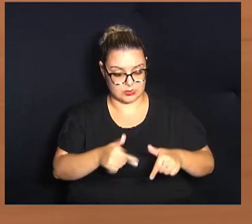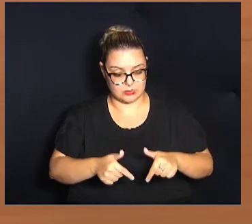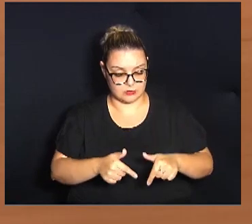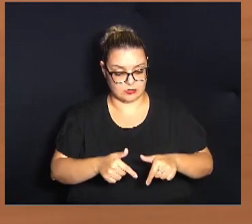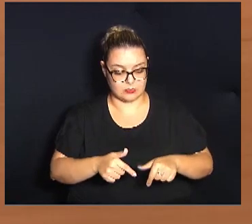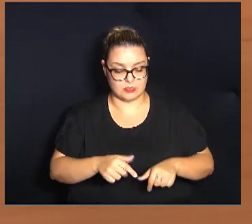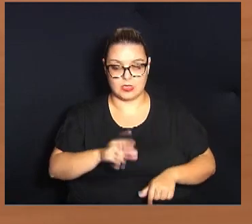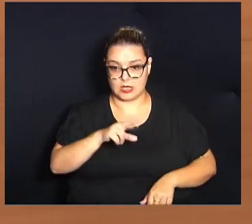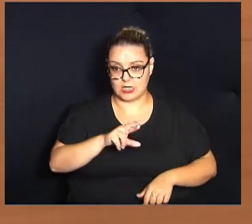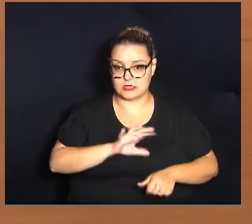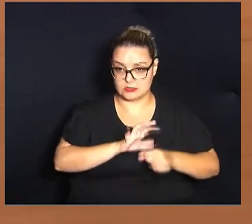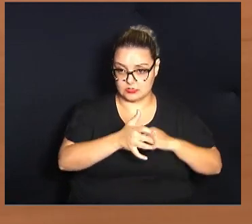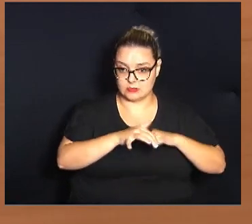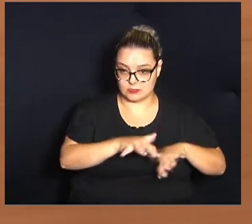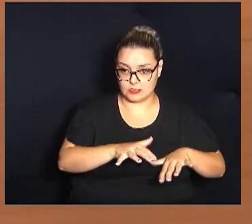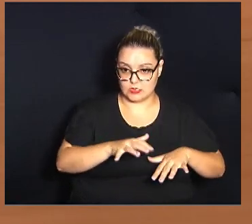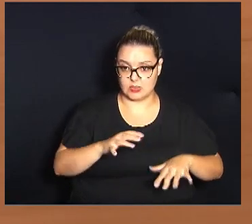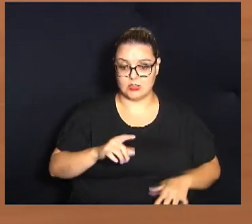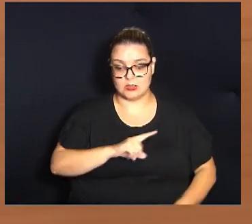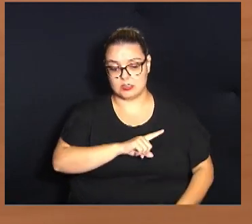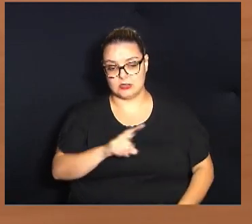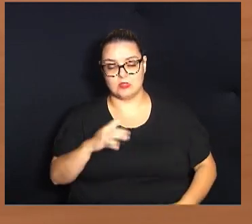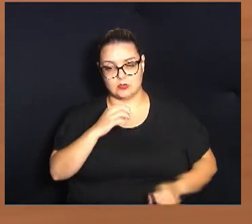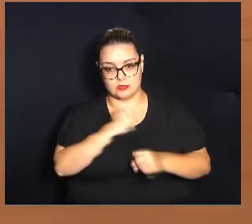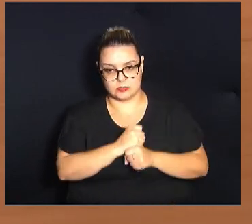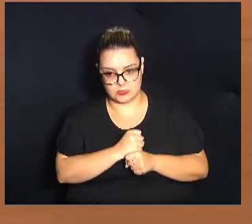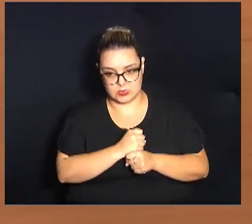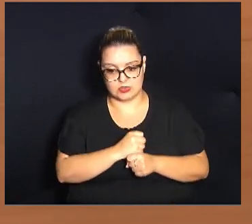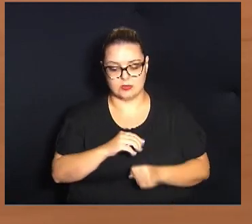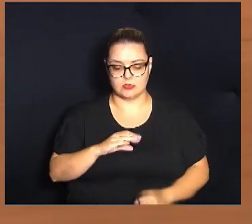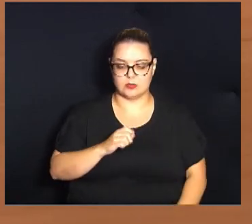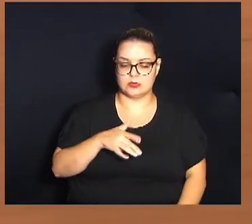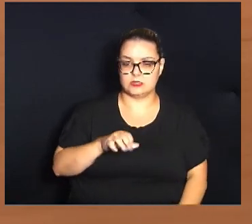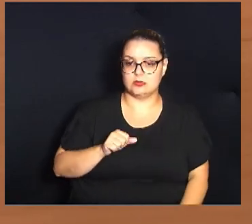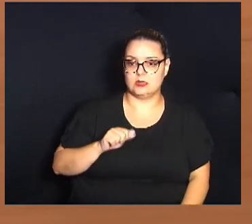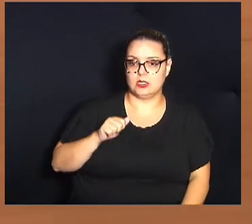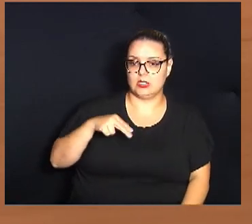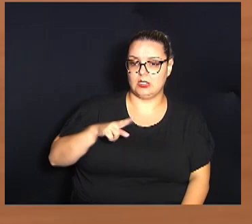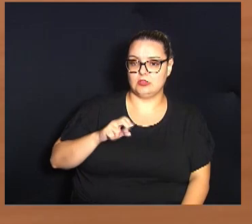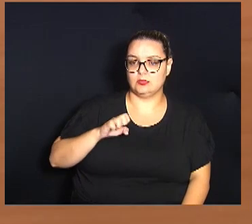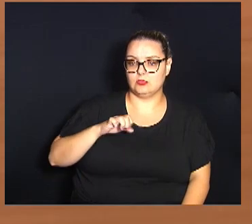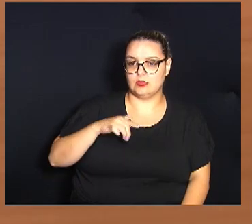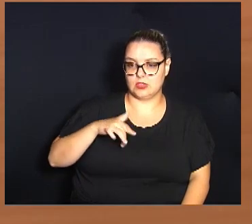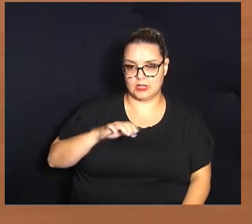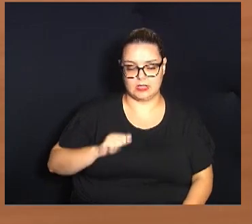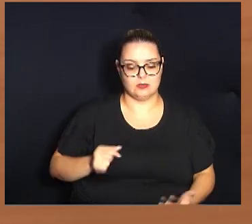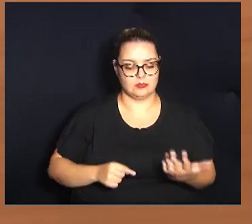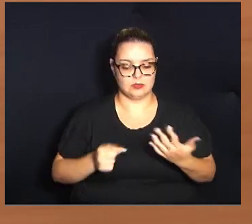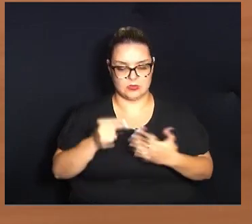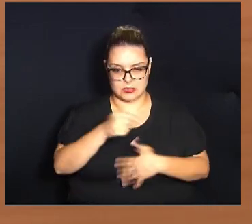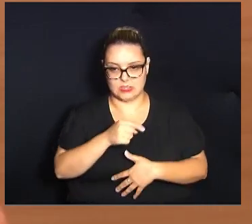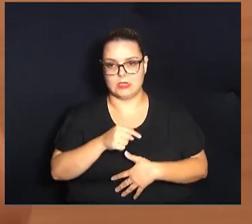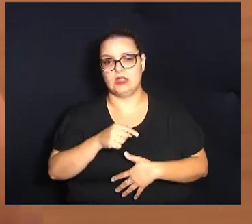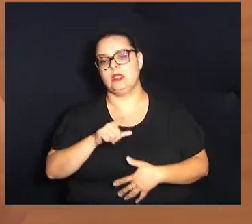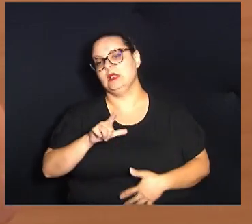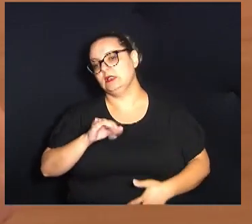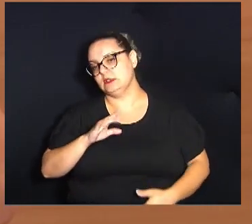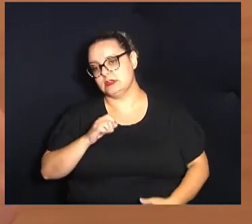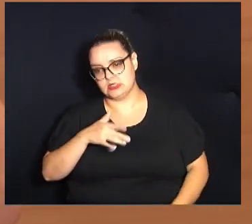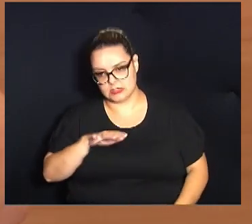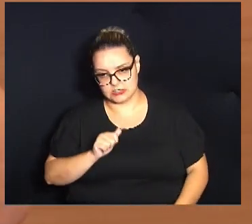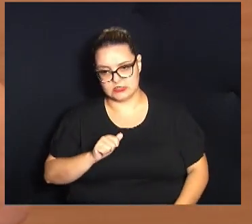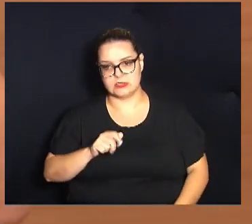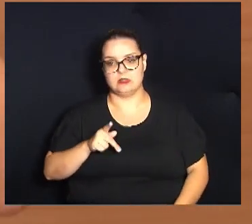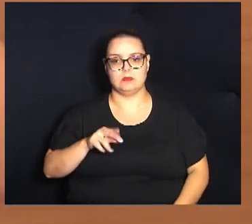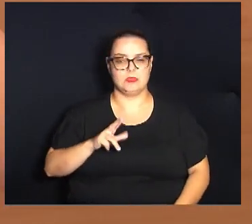da pandemia contasse para a concessão de anuênios, triênios, quinquênios, licença-prêmio e demais